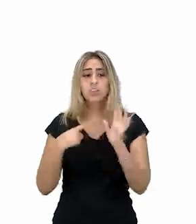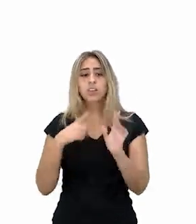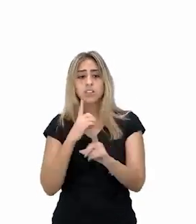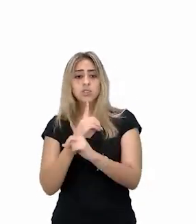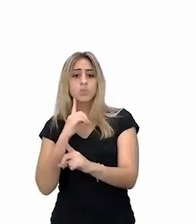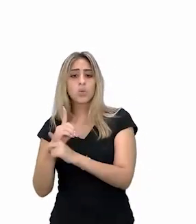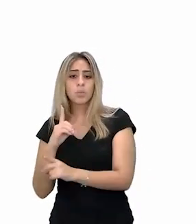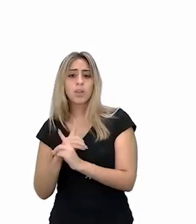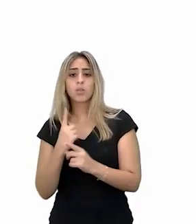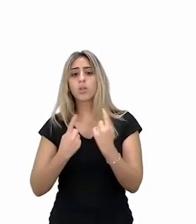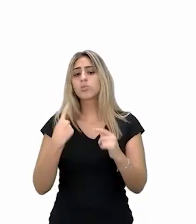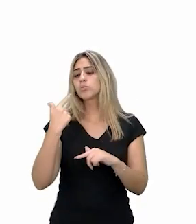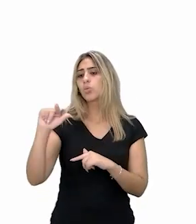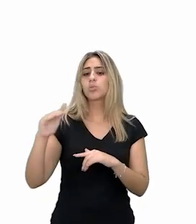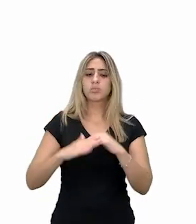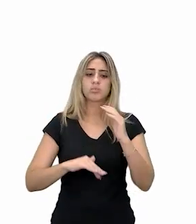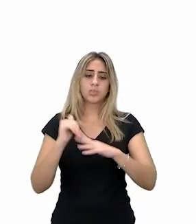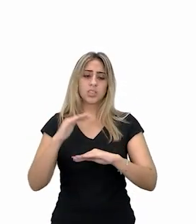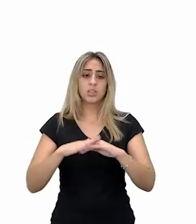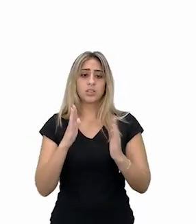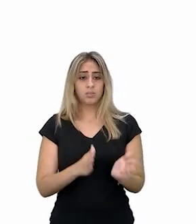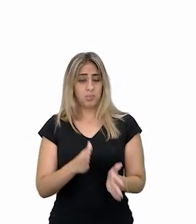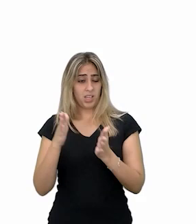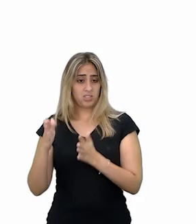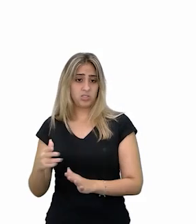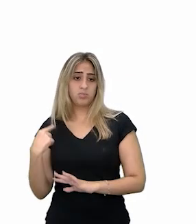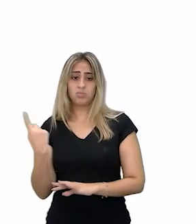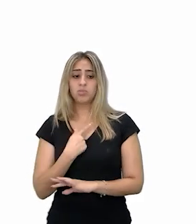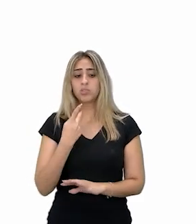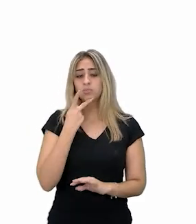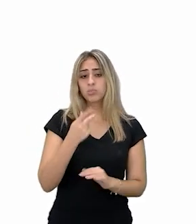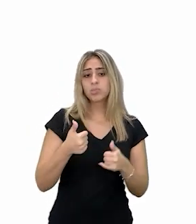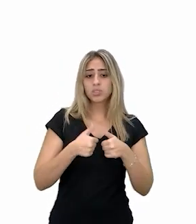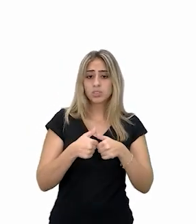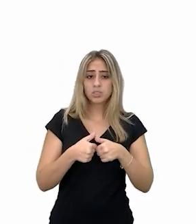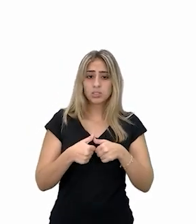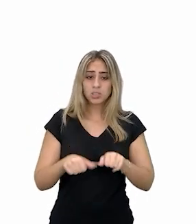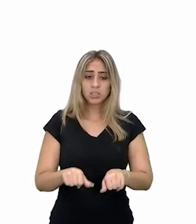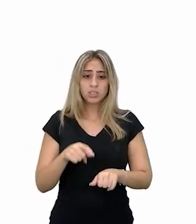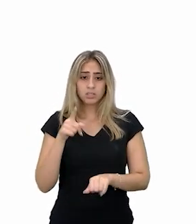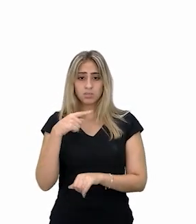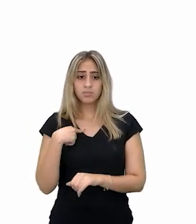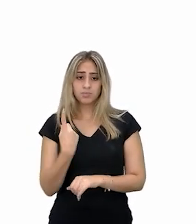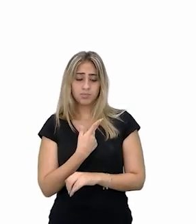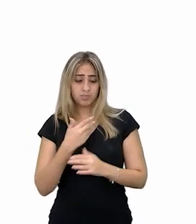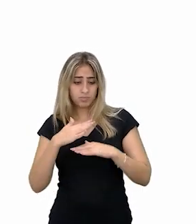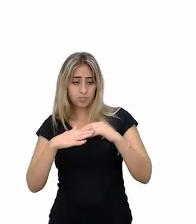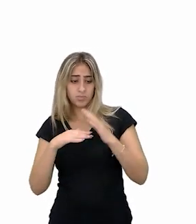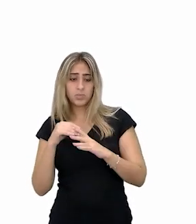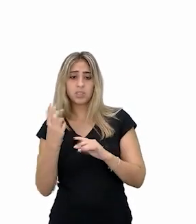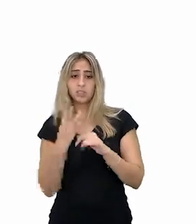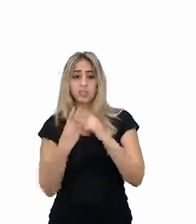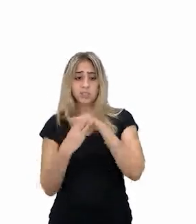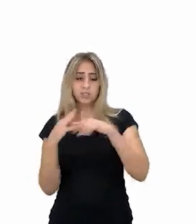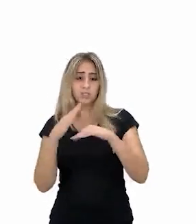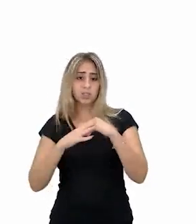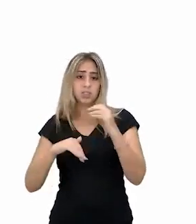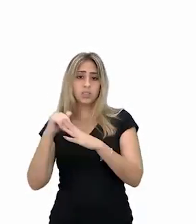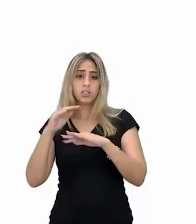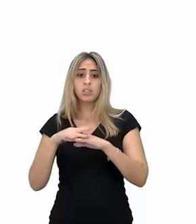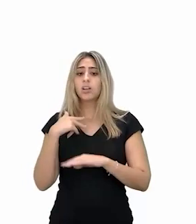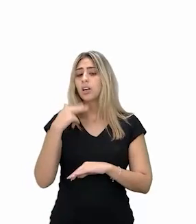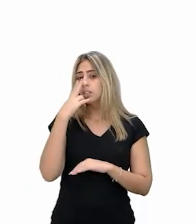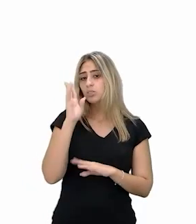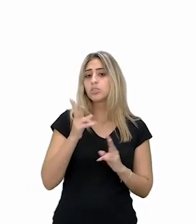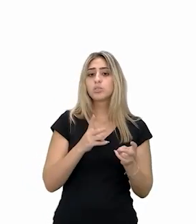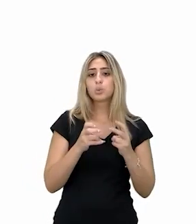são as outras habilidades. A partir daí, vamos dizer que se eu tivesse apenas, né, essas 3 habilidades, eu já